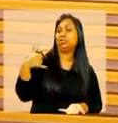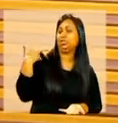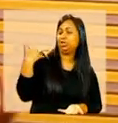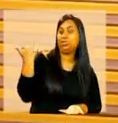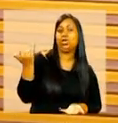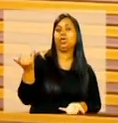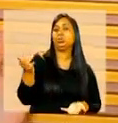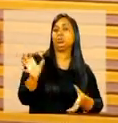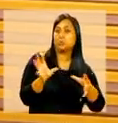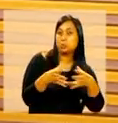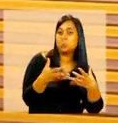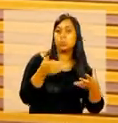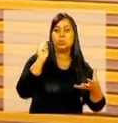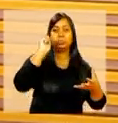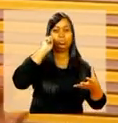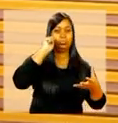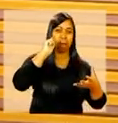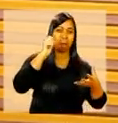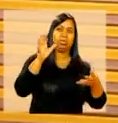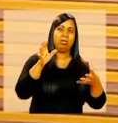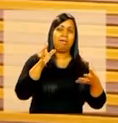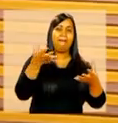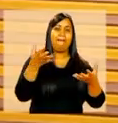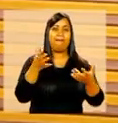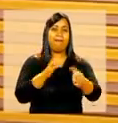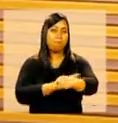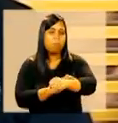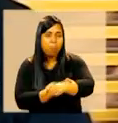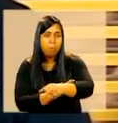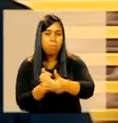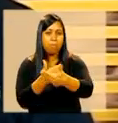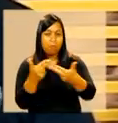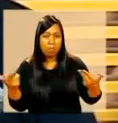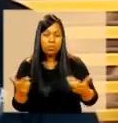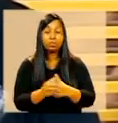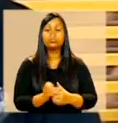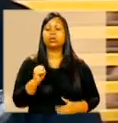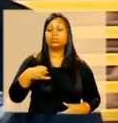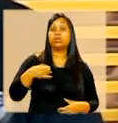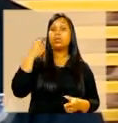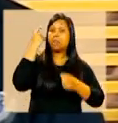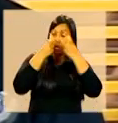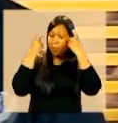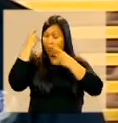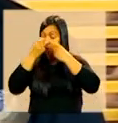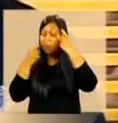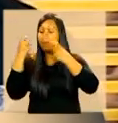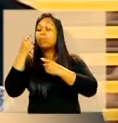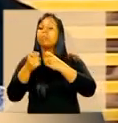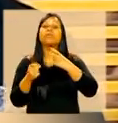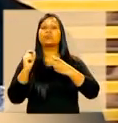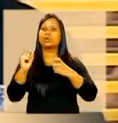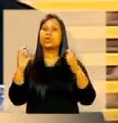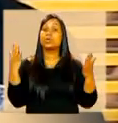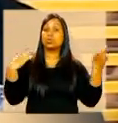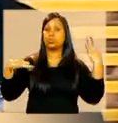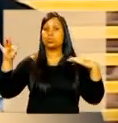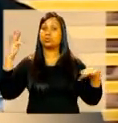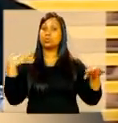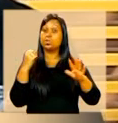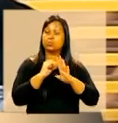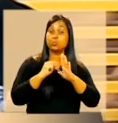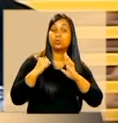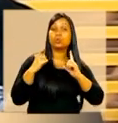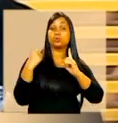gênero, etnia, raça. Como é que você vê essa questão? Certo, é uma preocupação do turismo social, inclusive porque o turismo